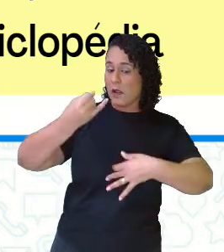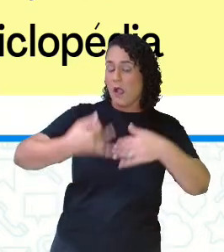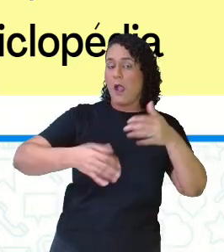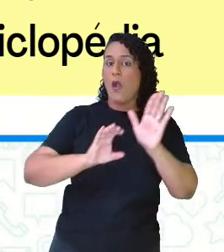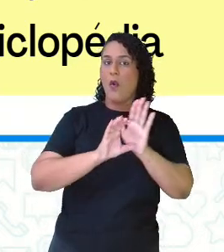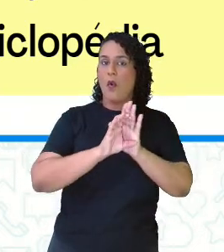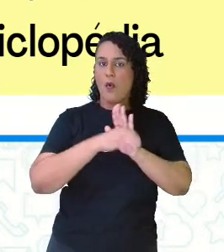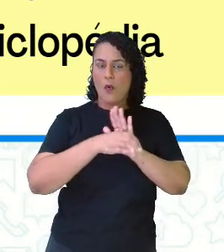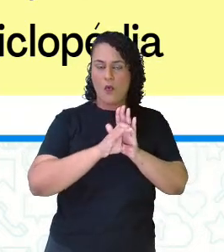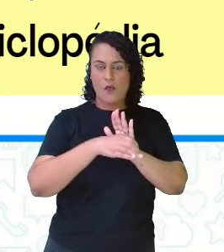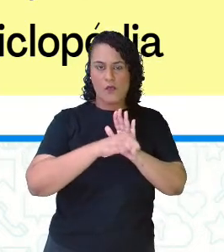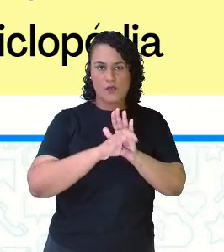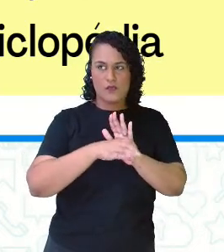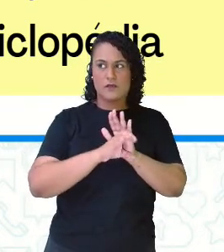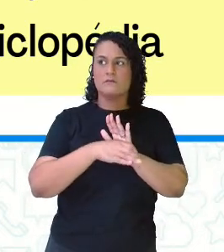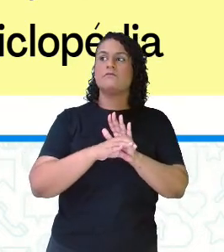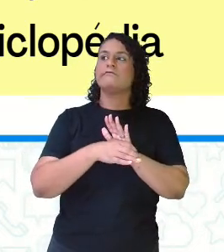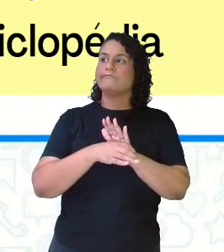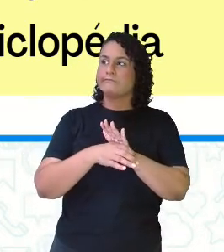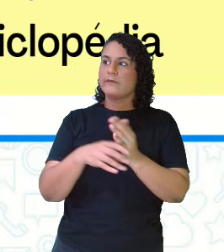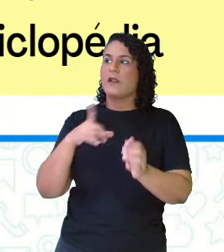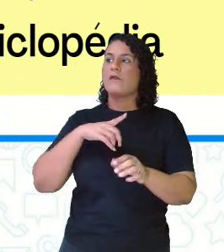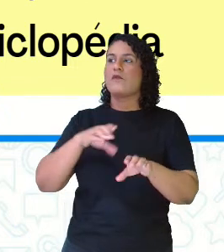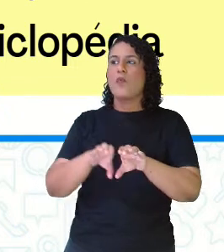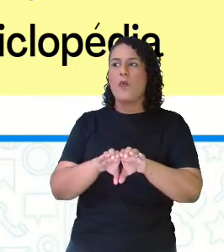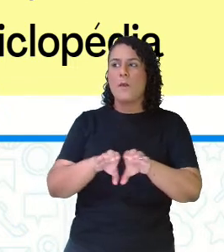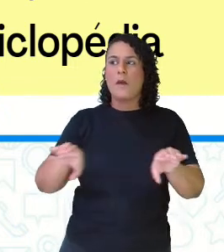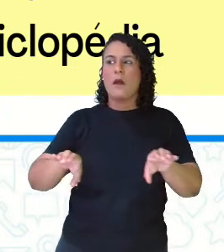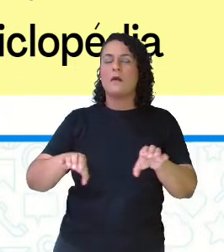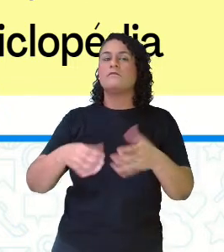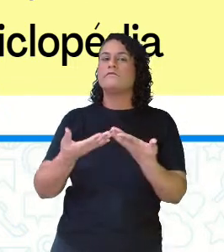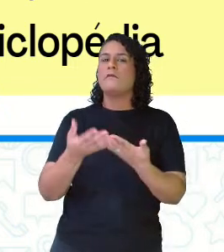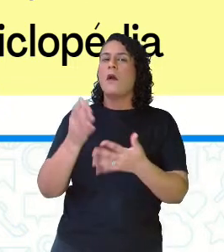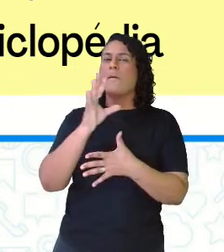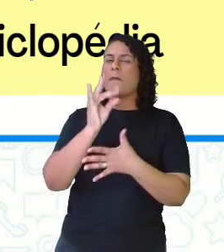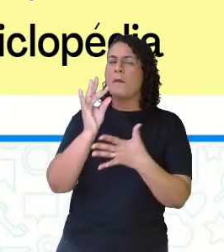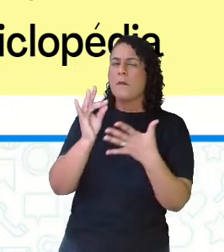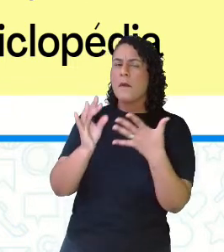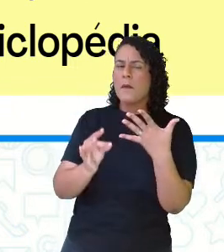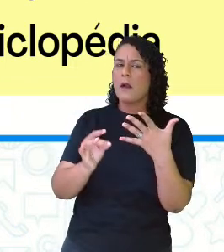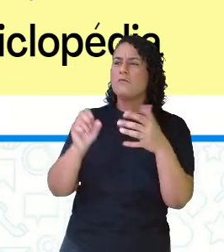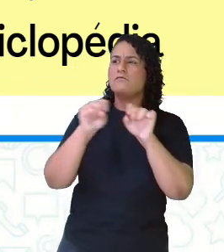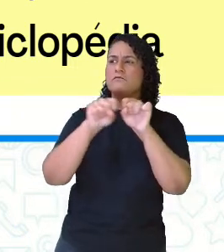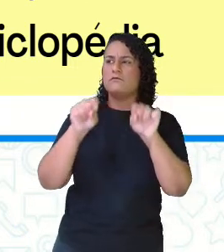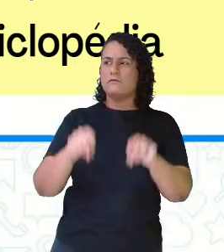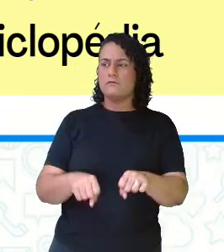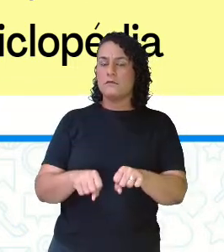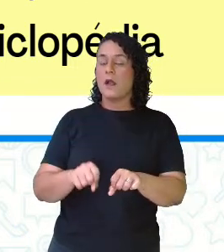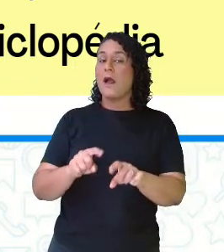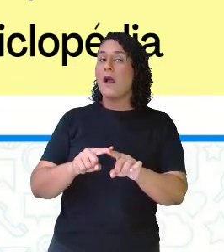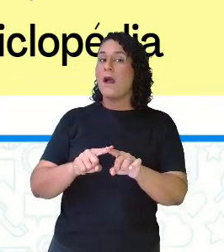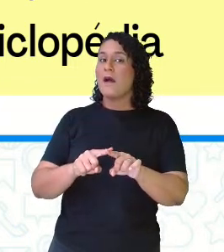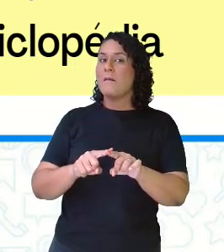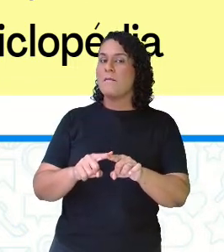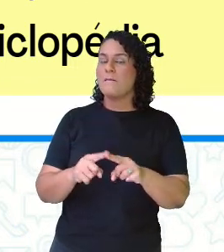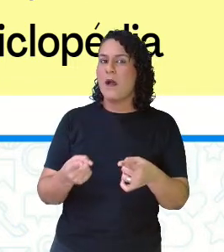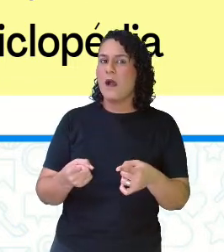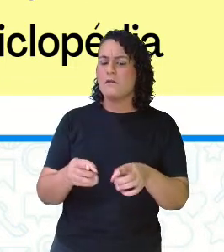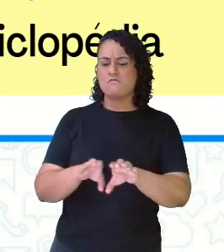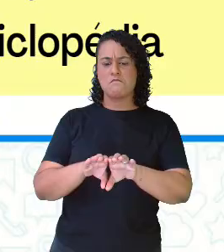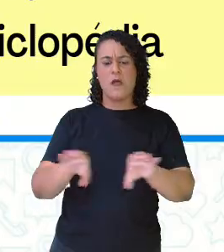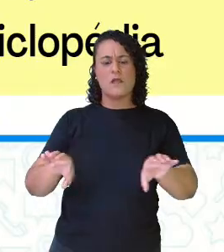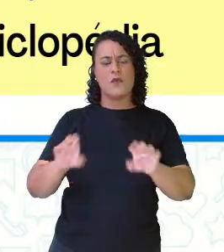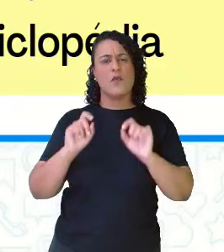conceito segundo padrões descritivos e sistemáticos. Falei difícil agora, né? Mas olha só, o que são esses padrões?